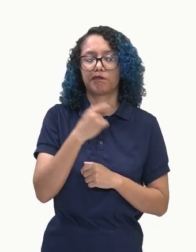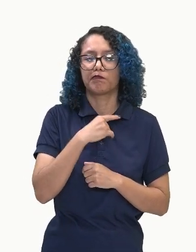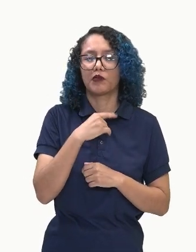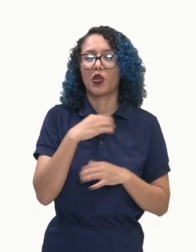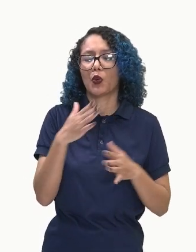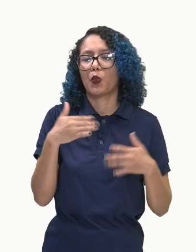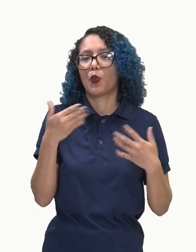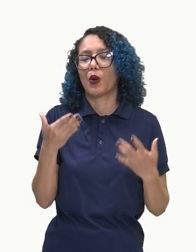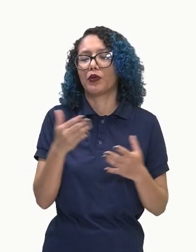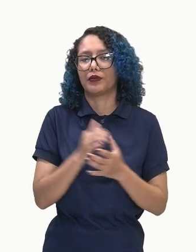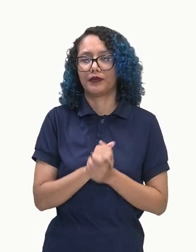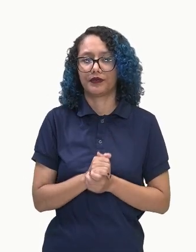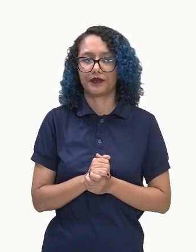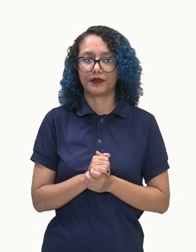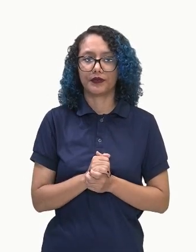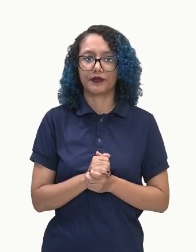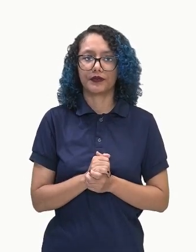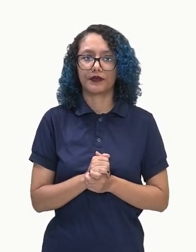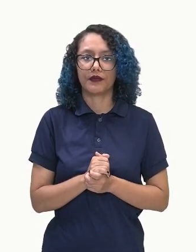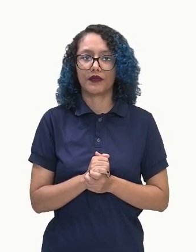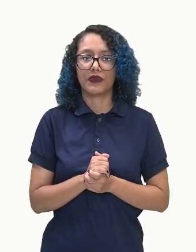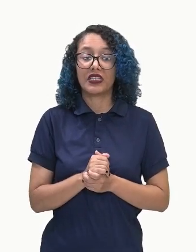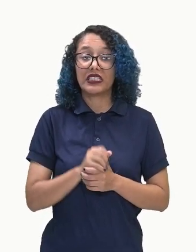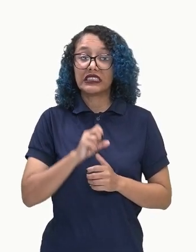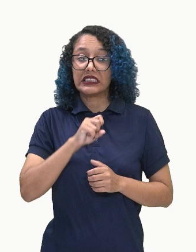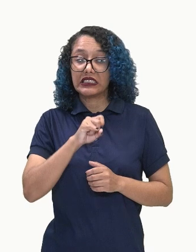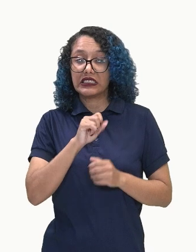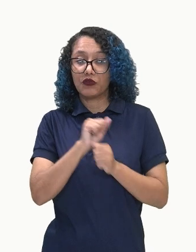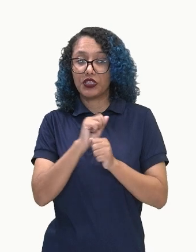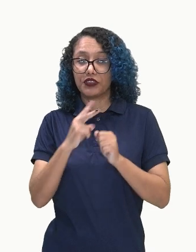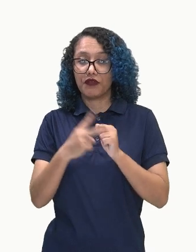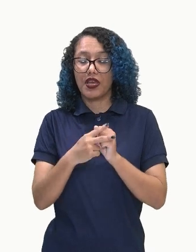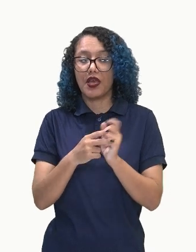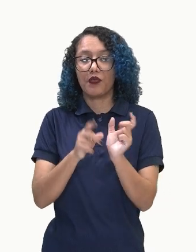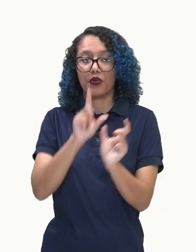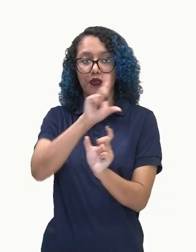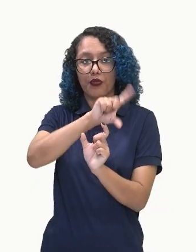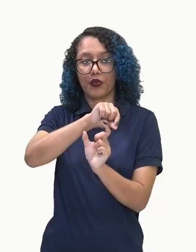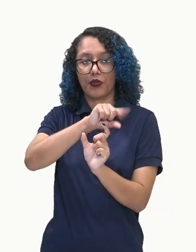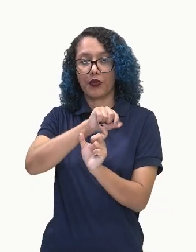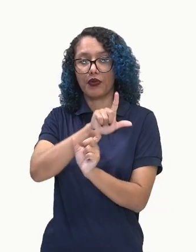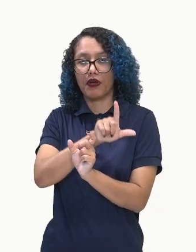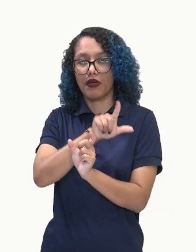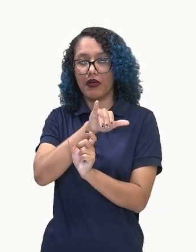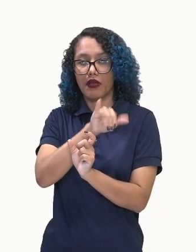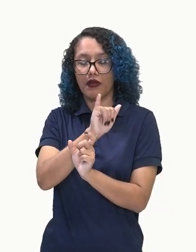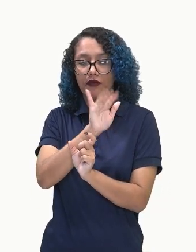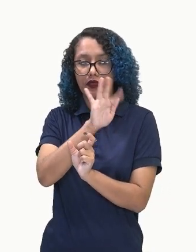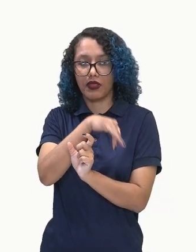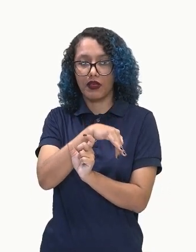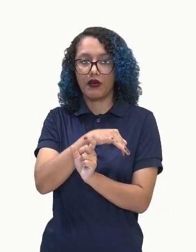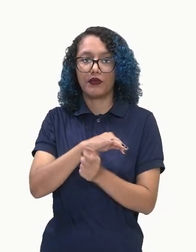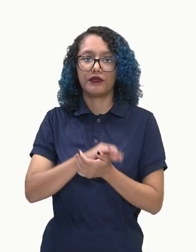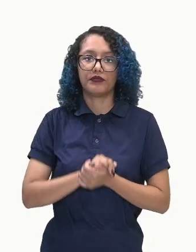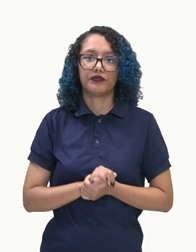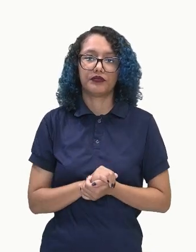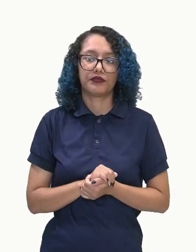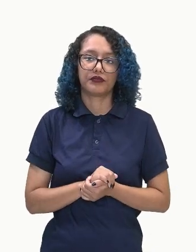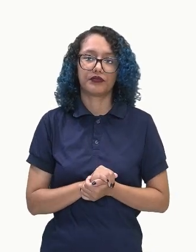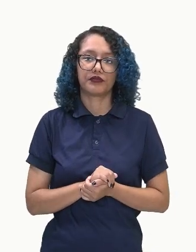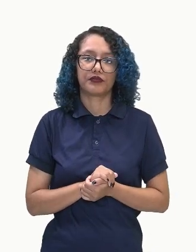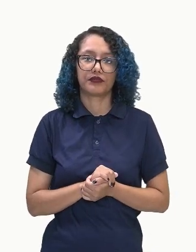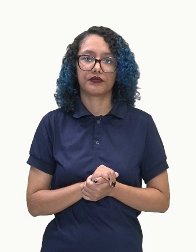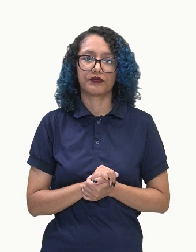é? Advérbios, então, com terminação em ly, adverb with ly ending.